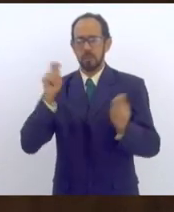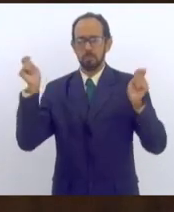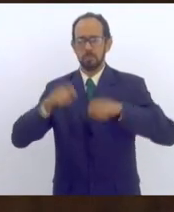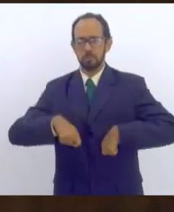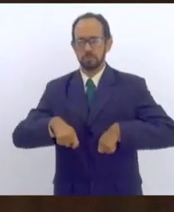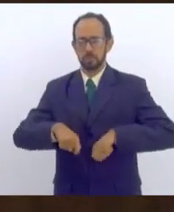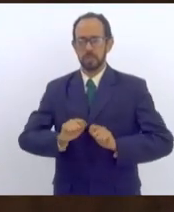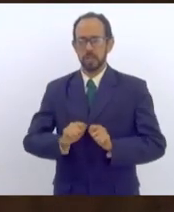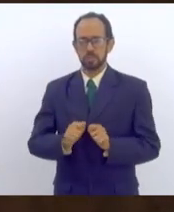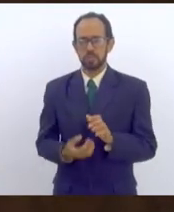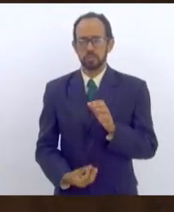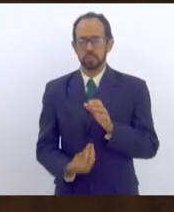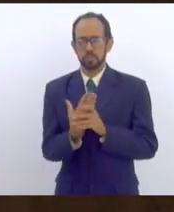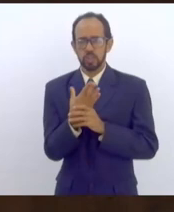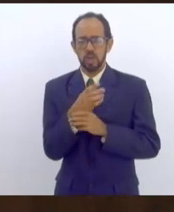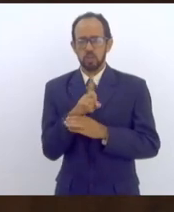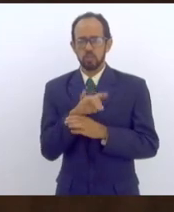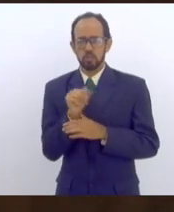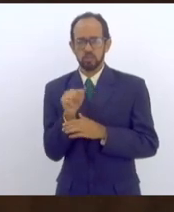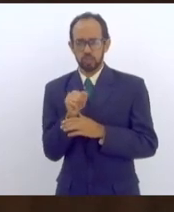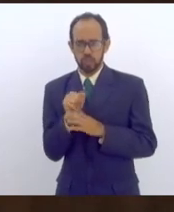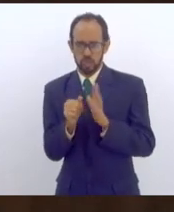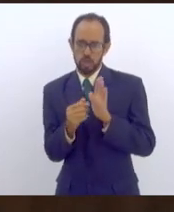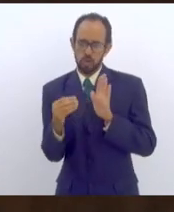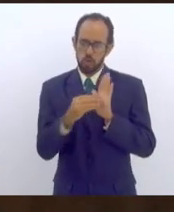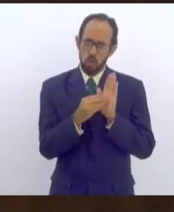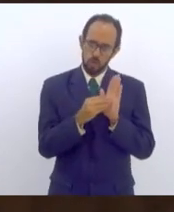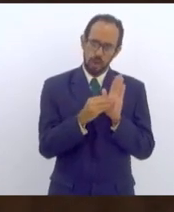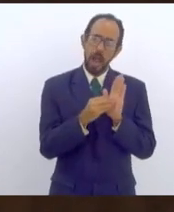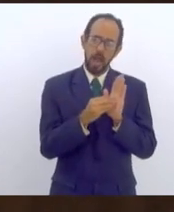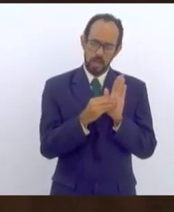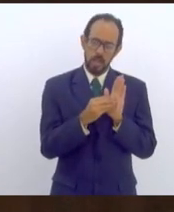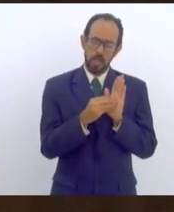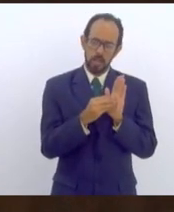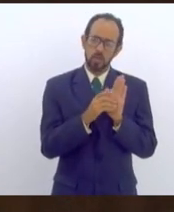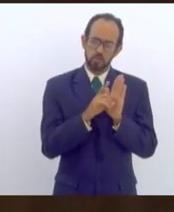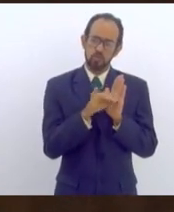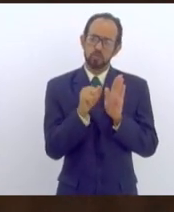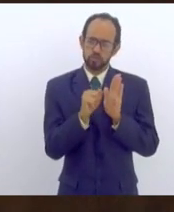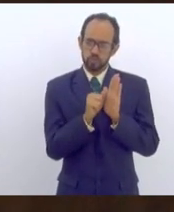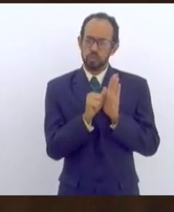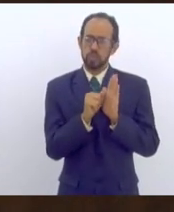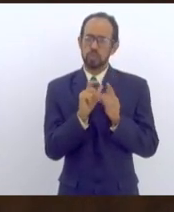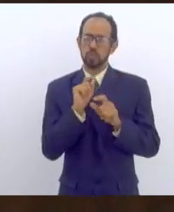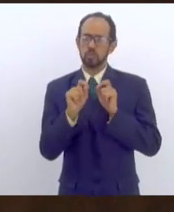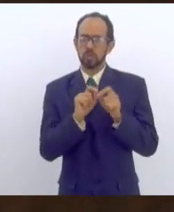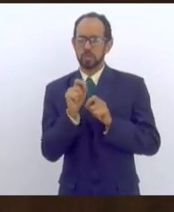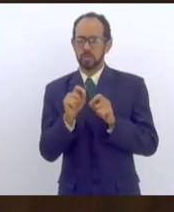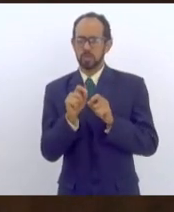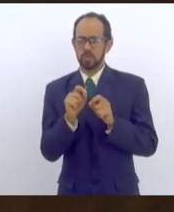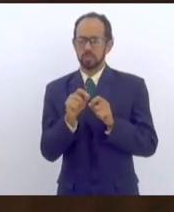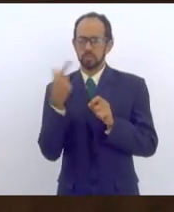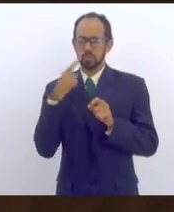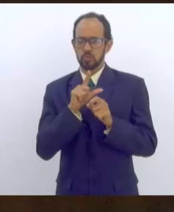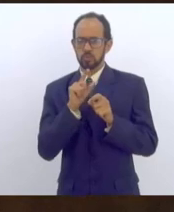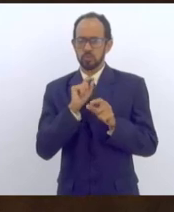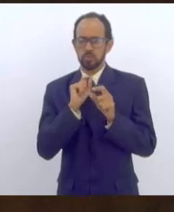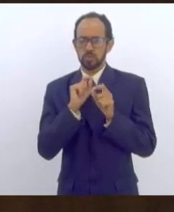de definir uma data para que a gente possa ter as